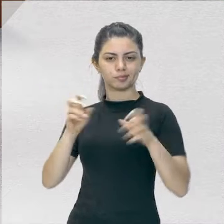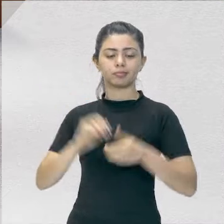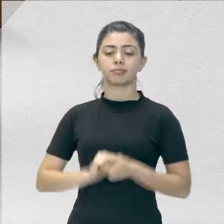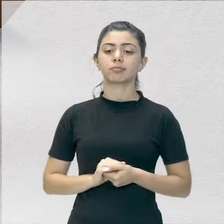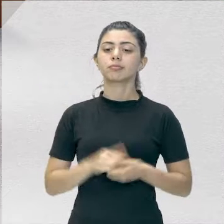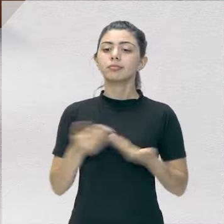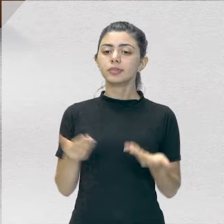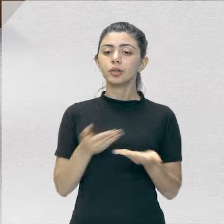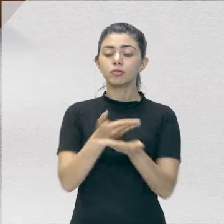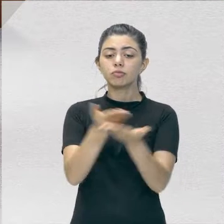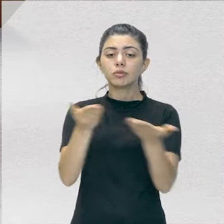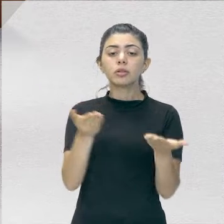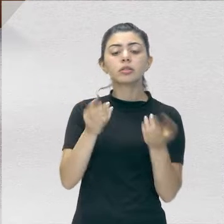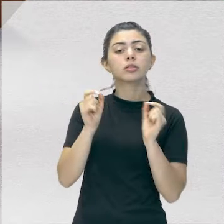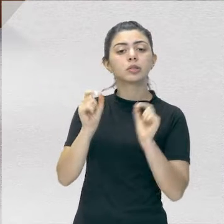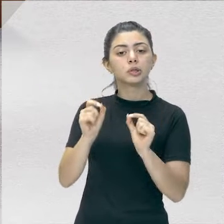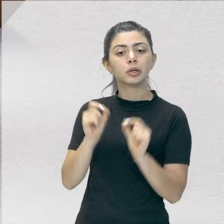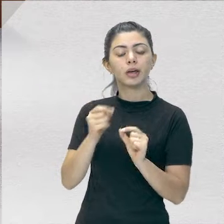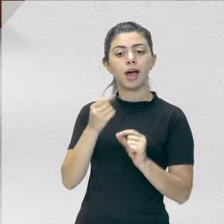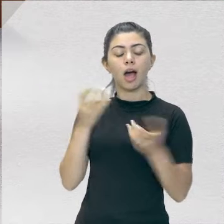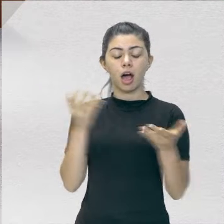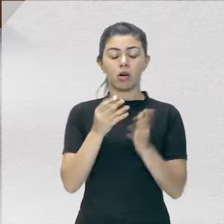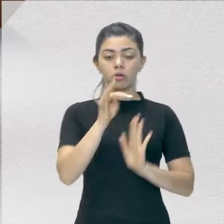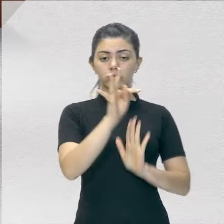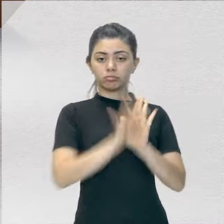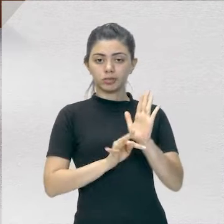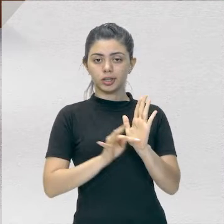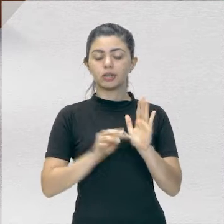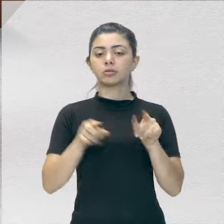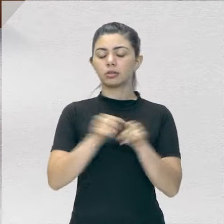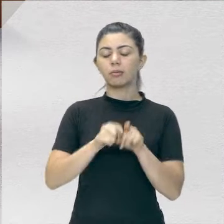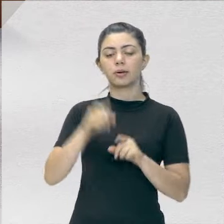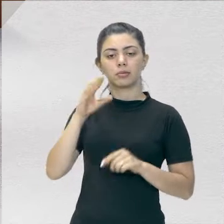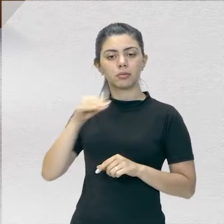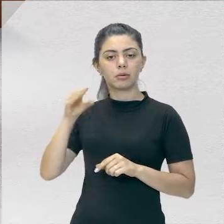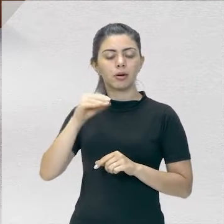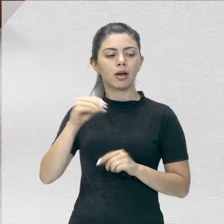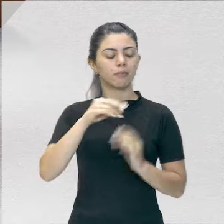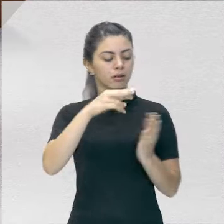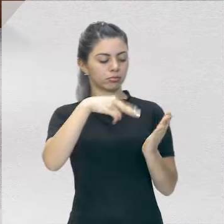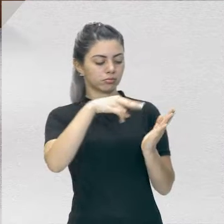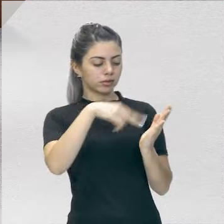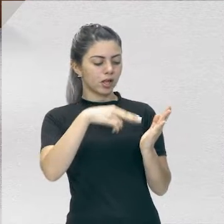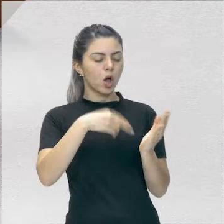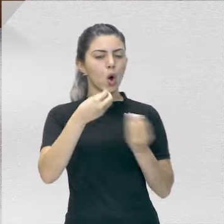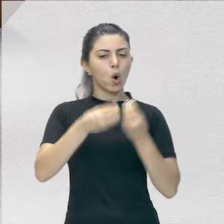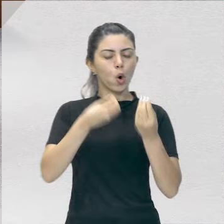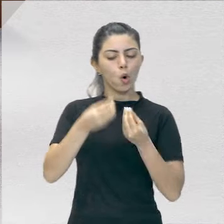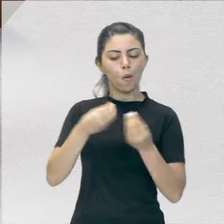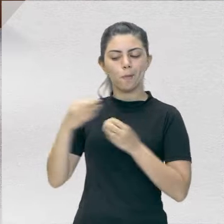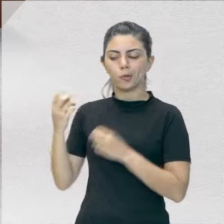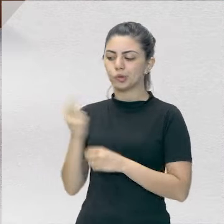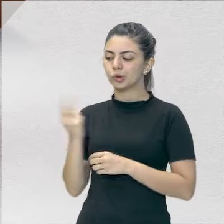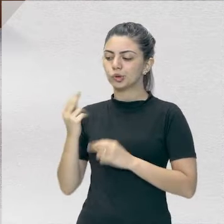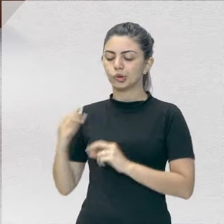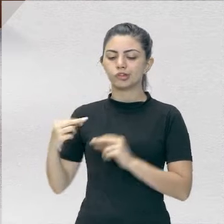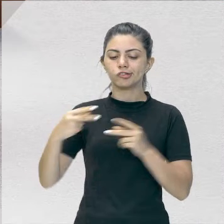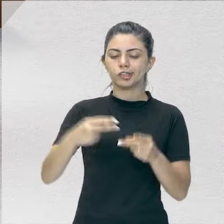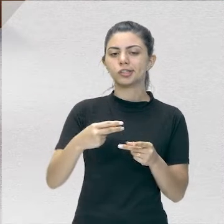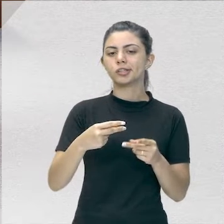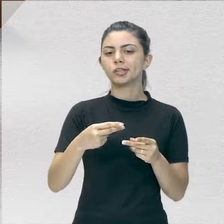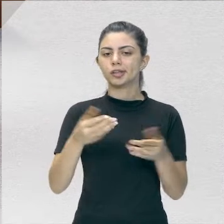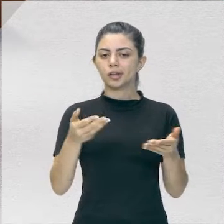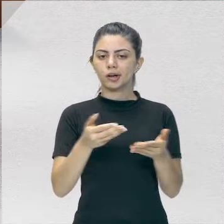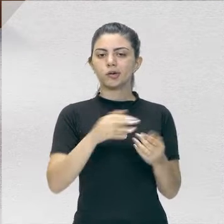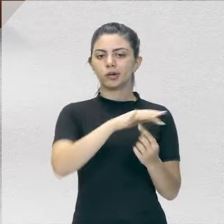vocês acompanhem um áudio e o texto contando como é que foi essa visita destes dois personagens